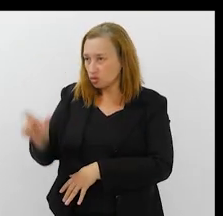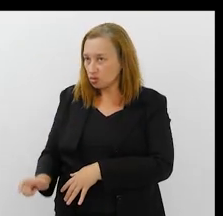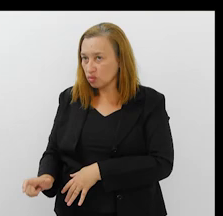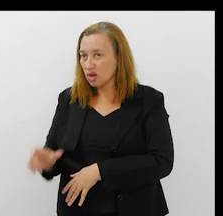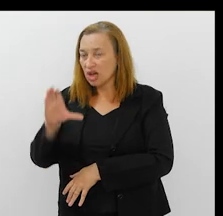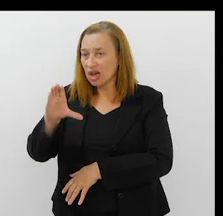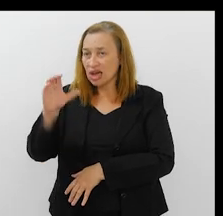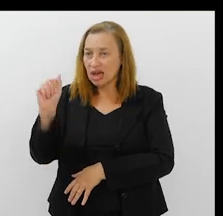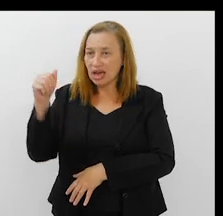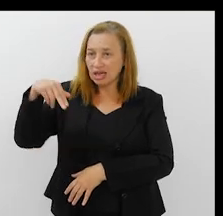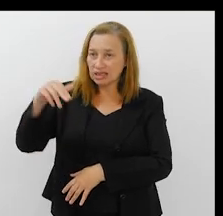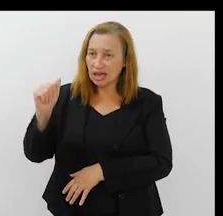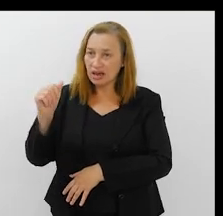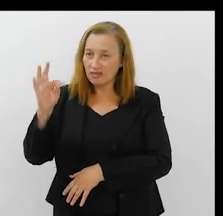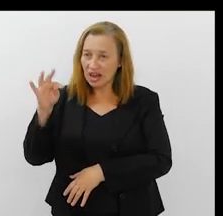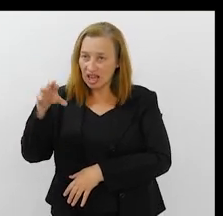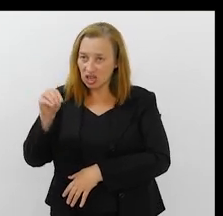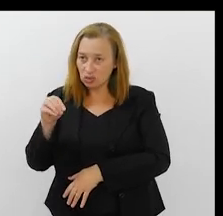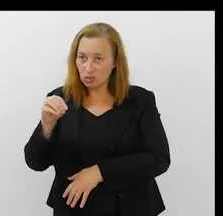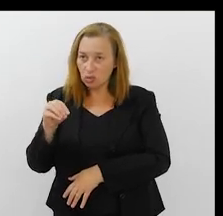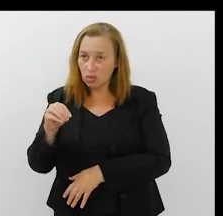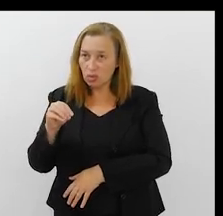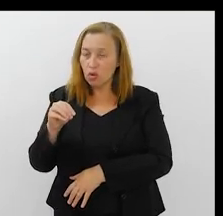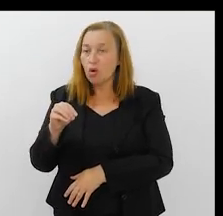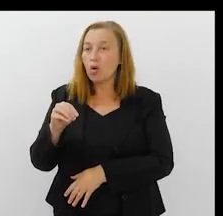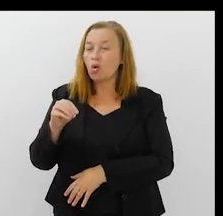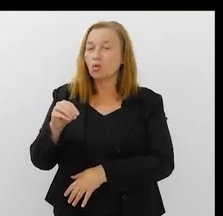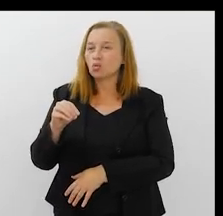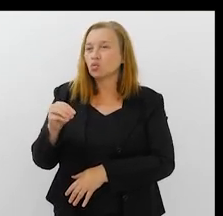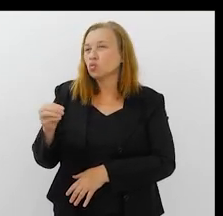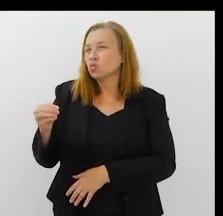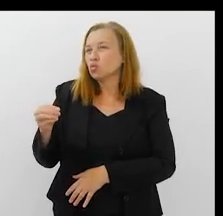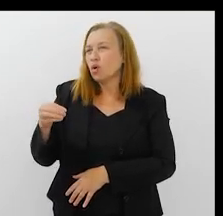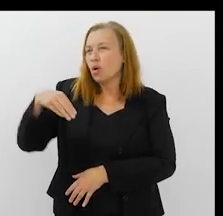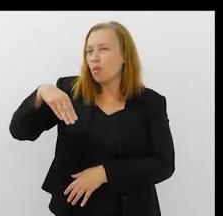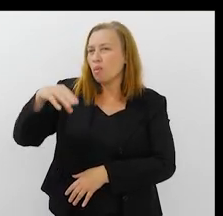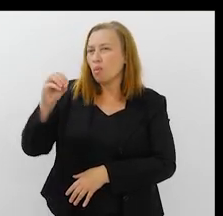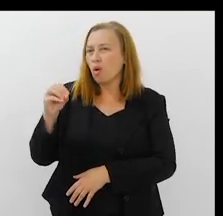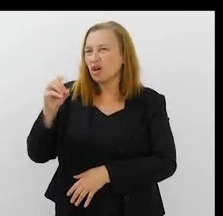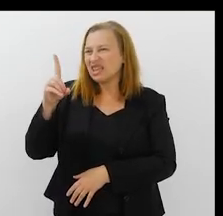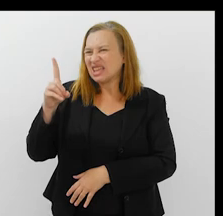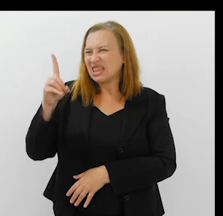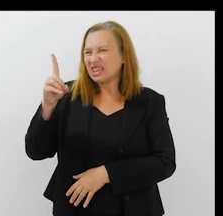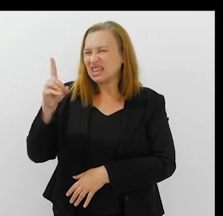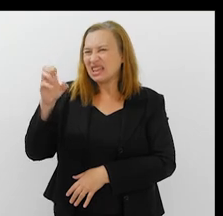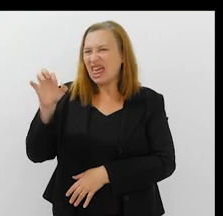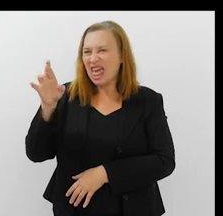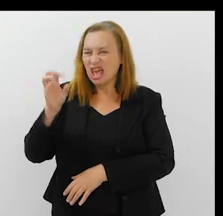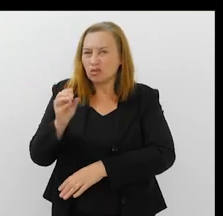moderno, atual, contemporâneo, não é...